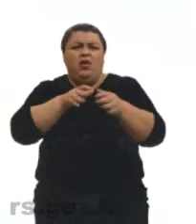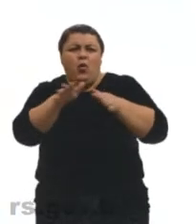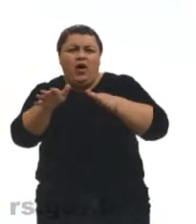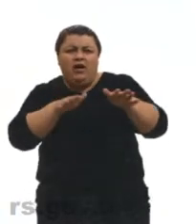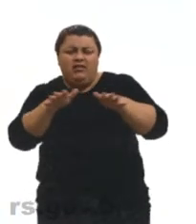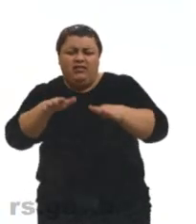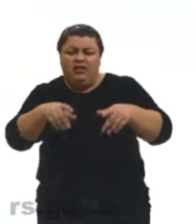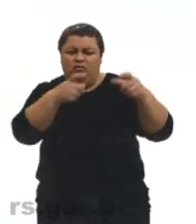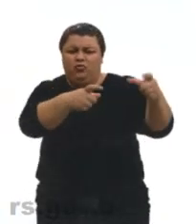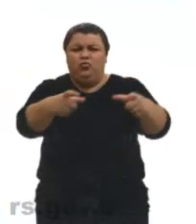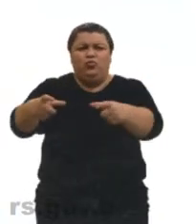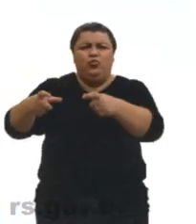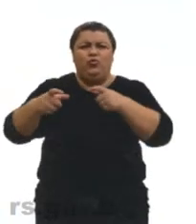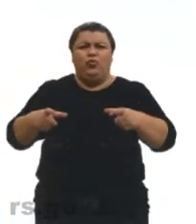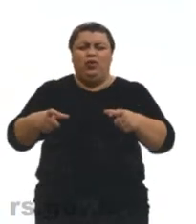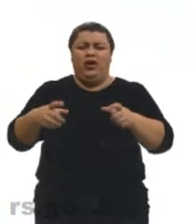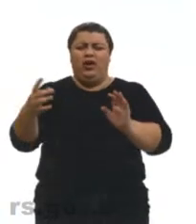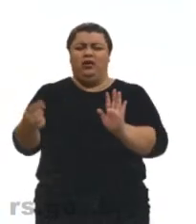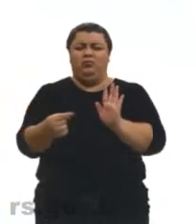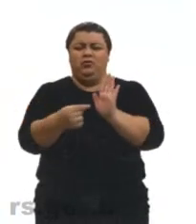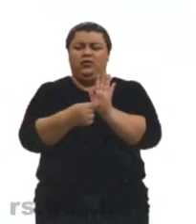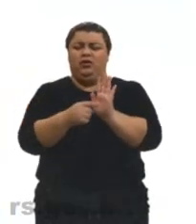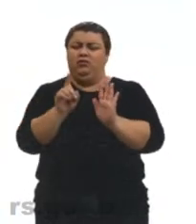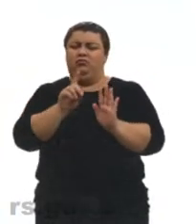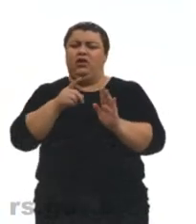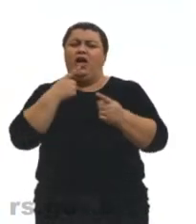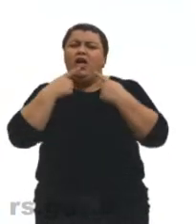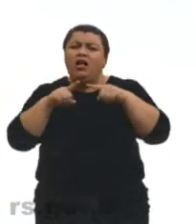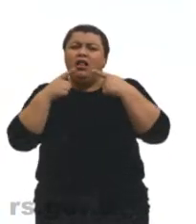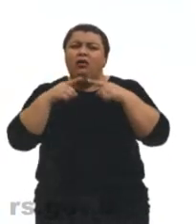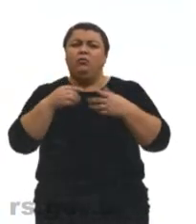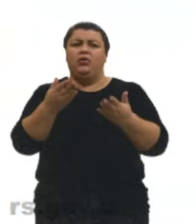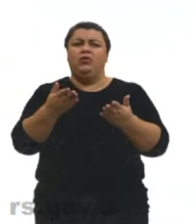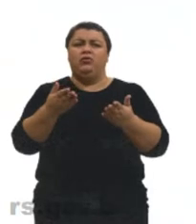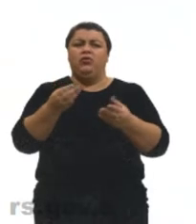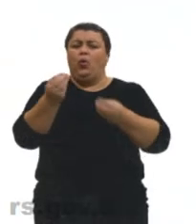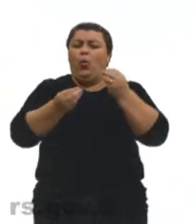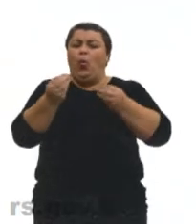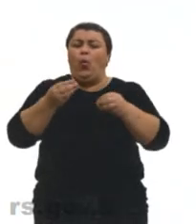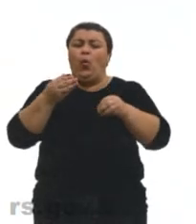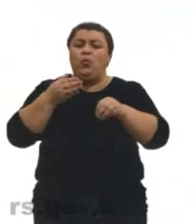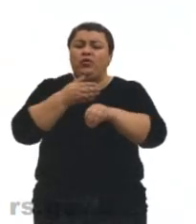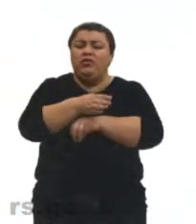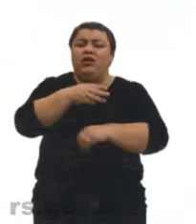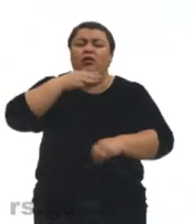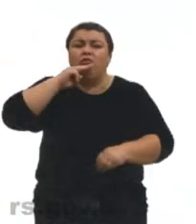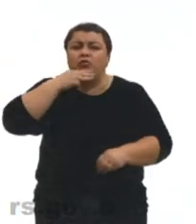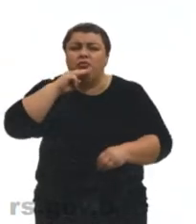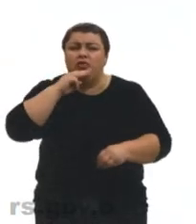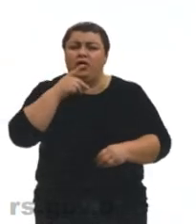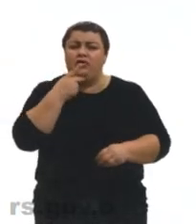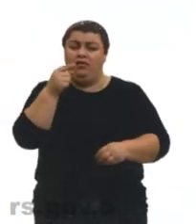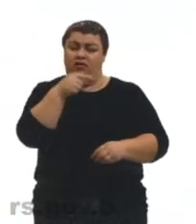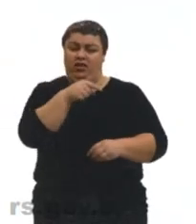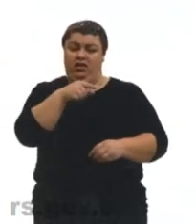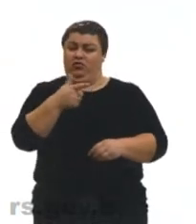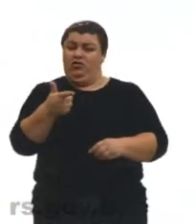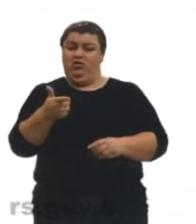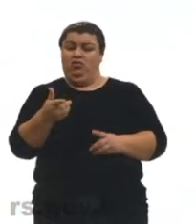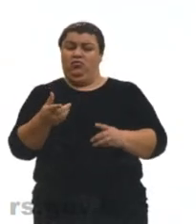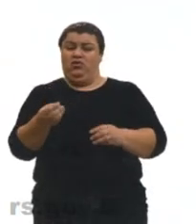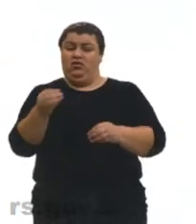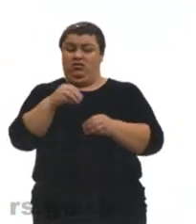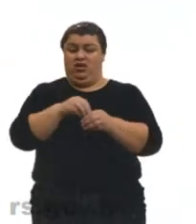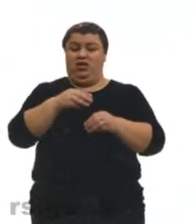ele não tá reclamando da dificuldade de acessar os museus aí tá falando que os museus não tem indígenas no seu